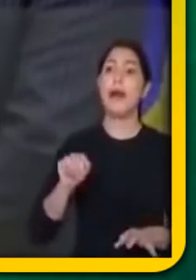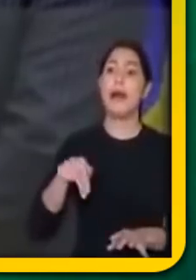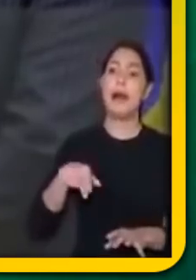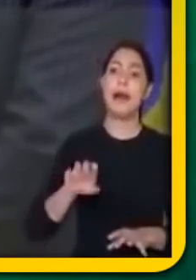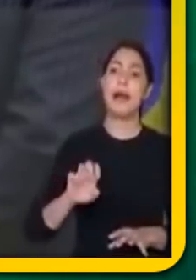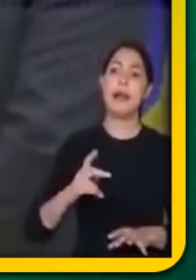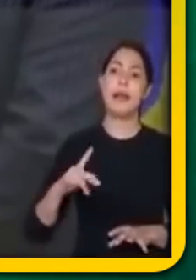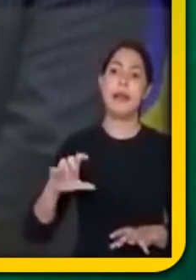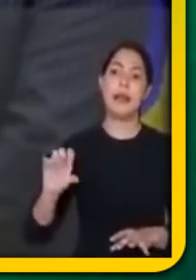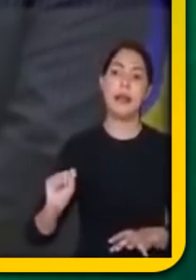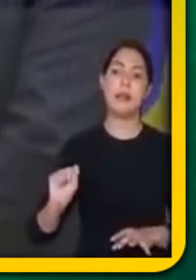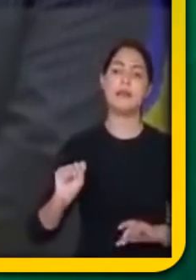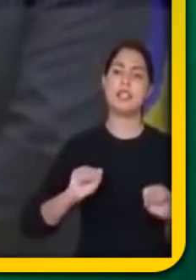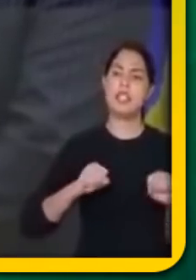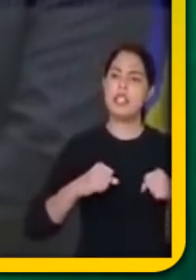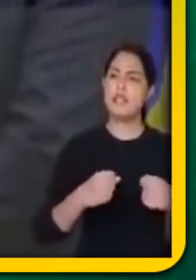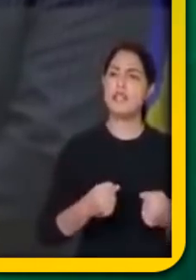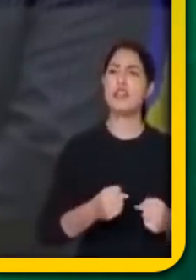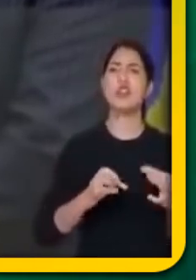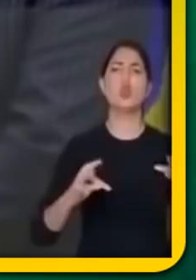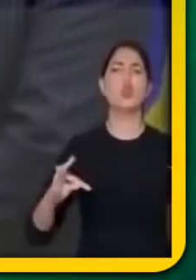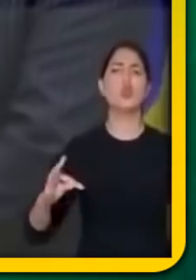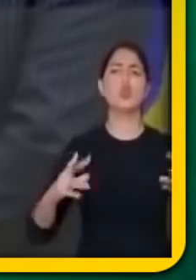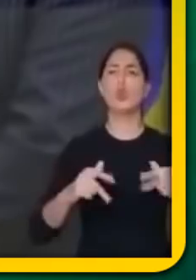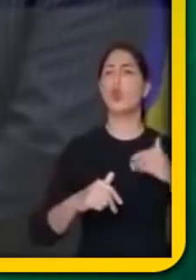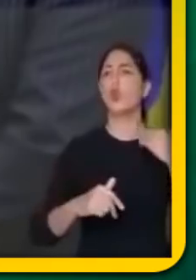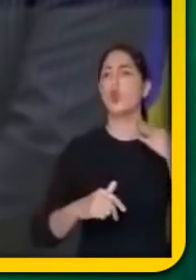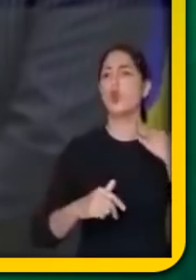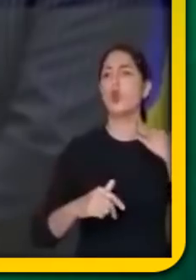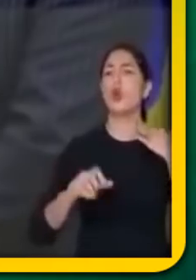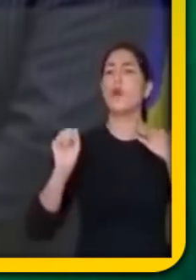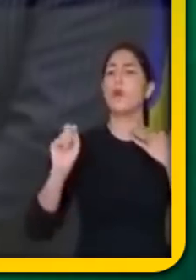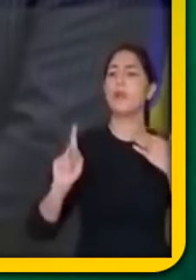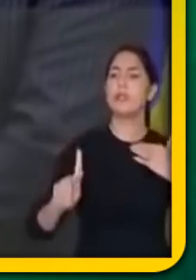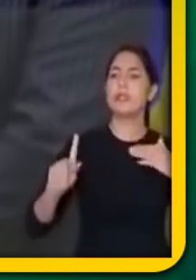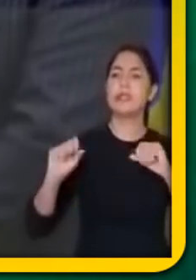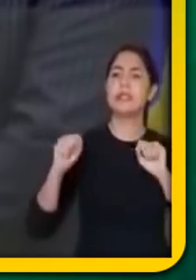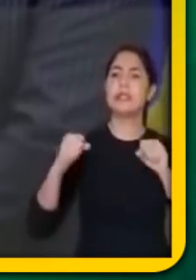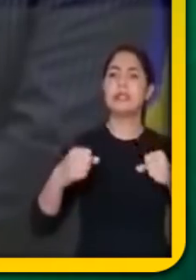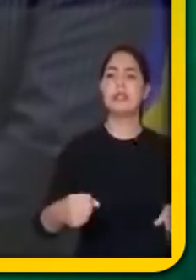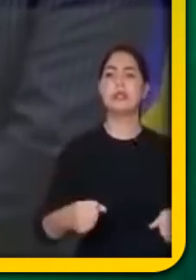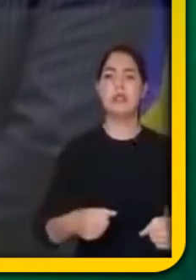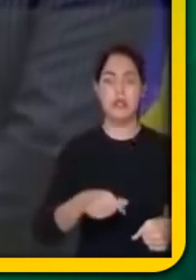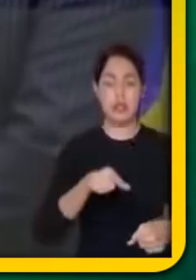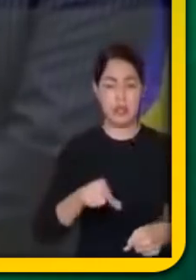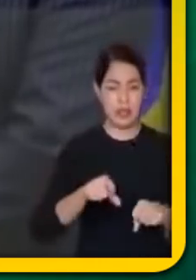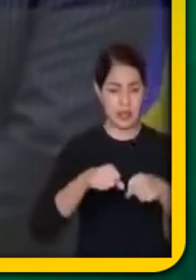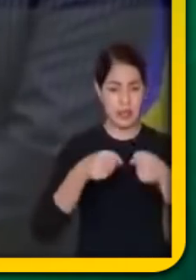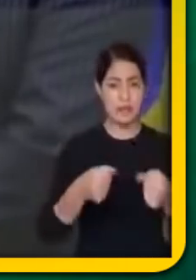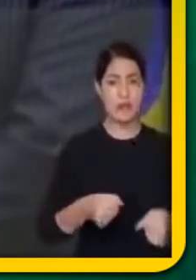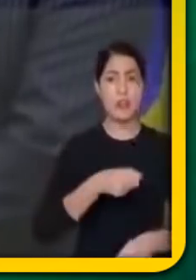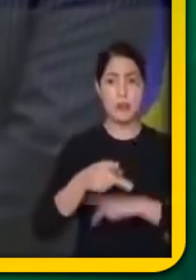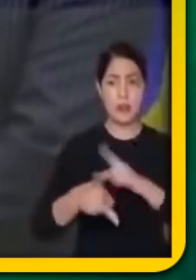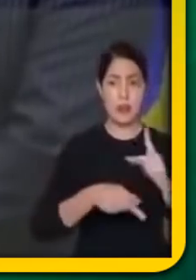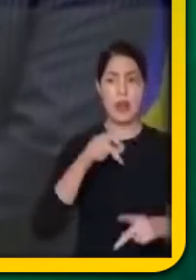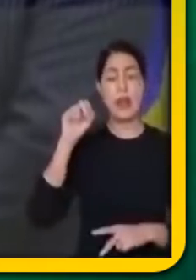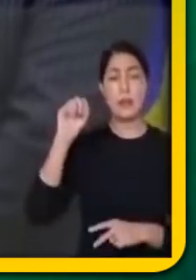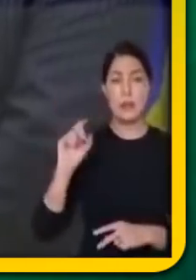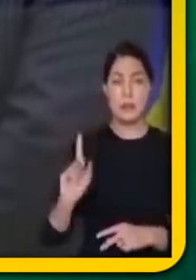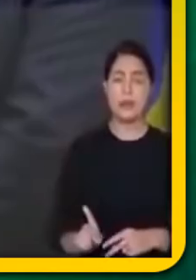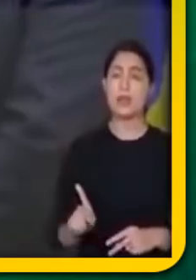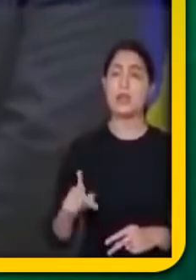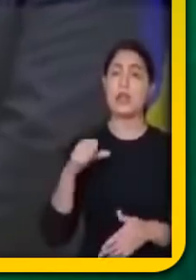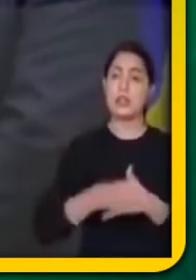por estar defendendo os correspondentes de todo o país e todos que se envolveram nessa grande luta em defesa dos aposentados, nessa luta em